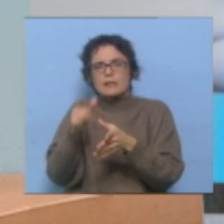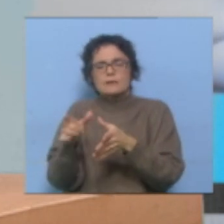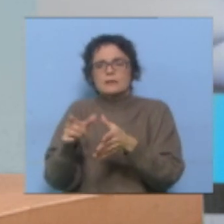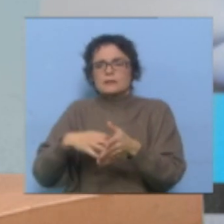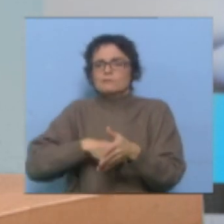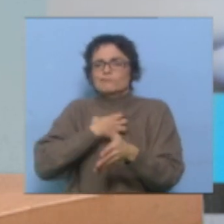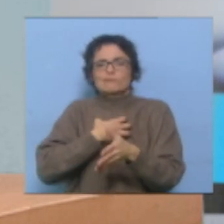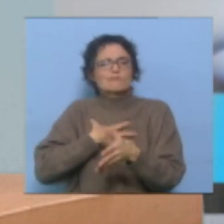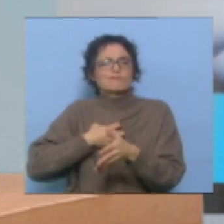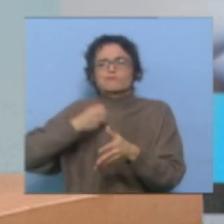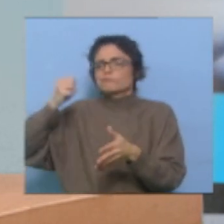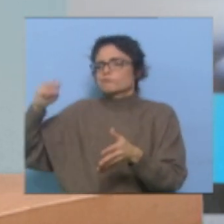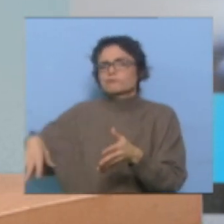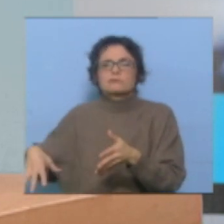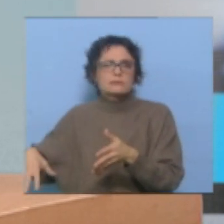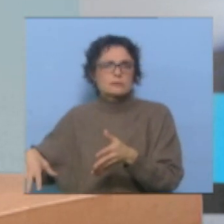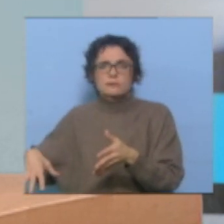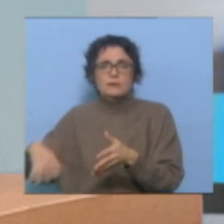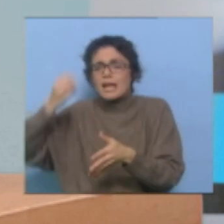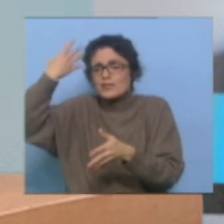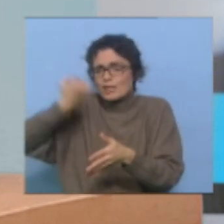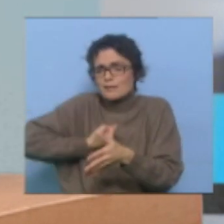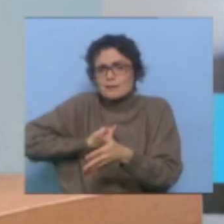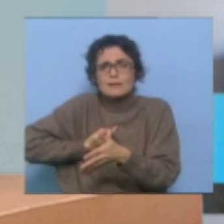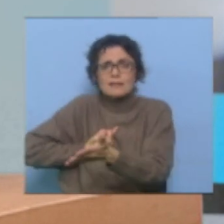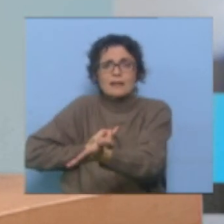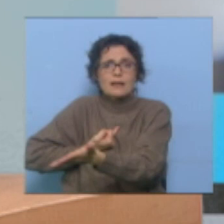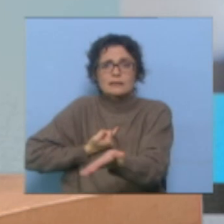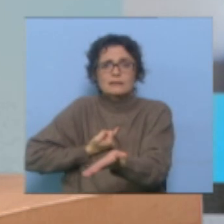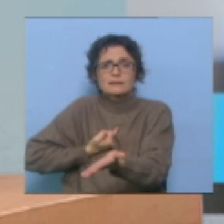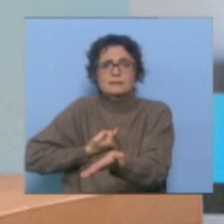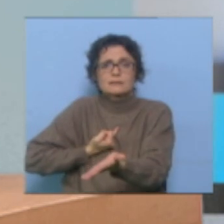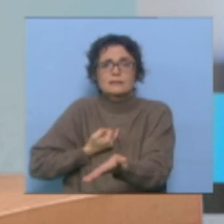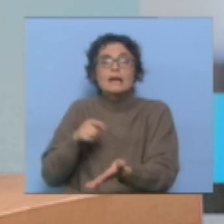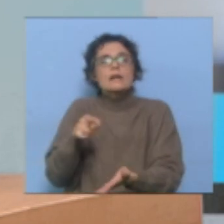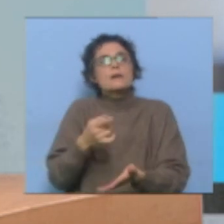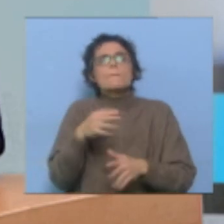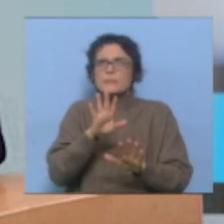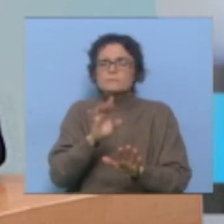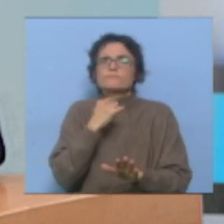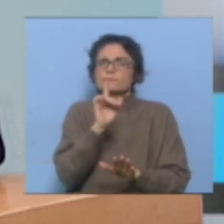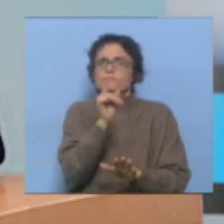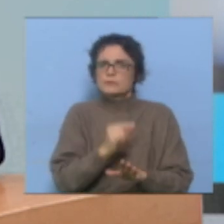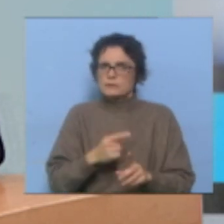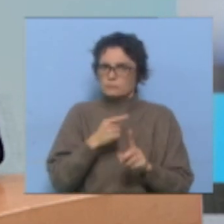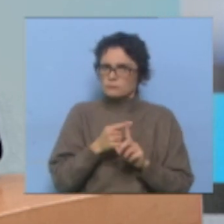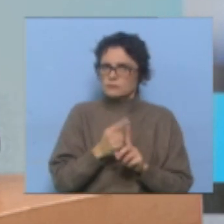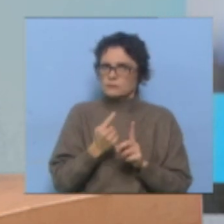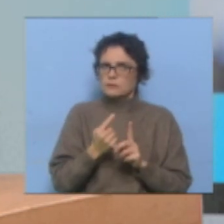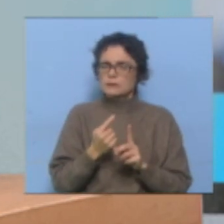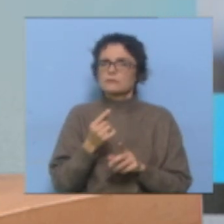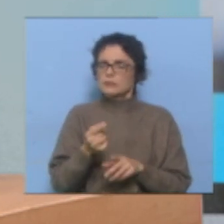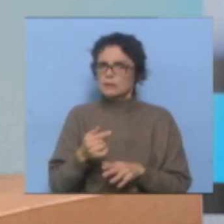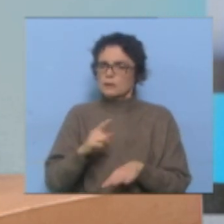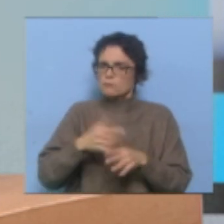quase se esquecem de quem são. E nós temos todos muita pena. Mas quero dizer uma coisa positiva. As coisas têm melhorado muito. Eu tenho